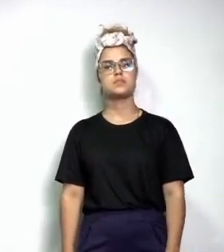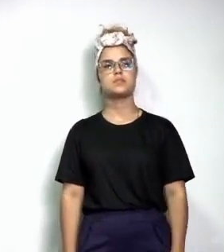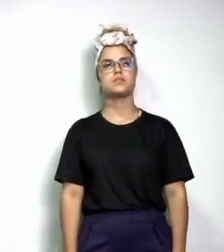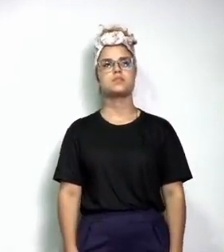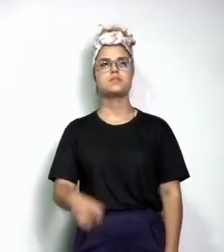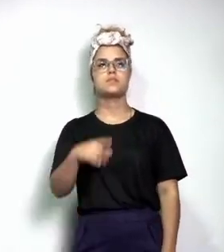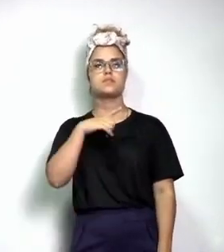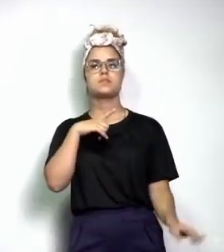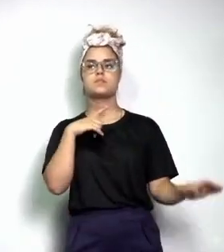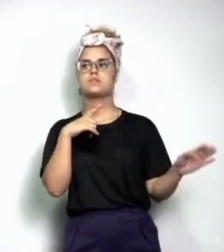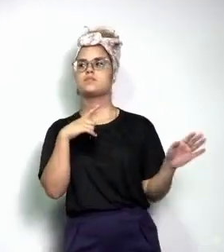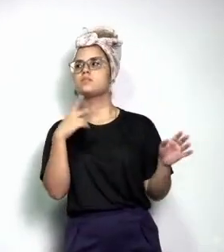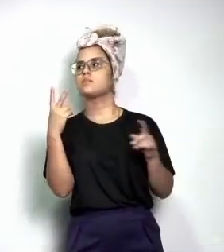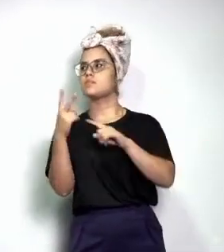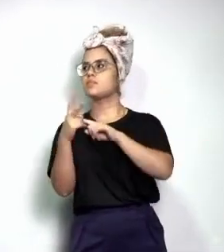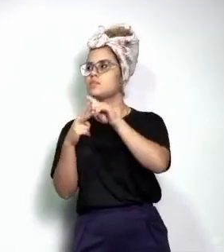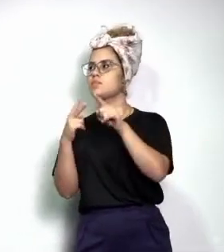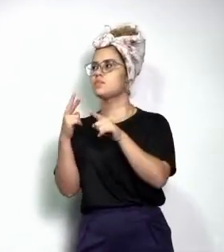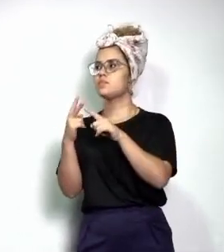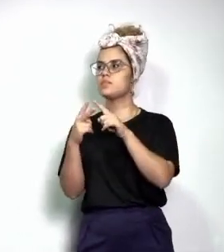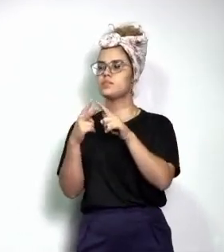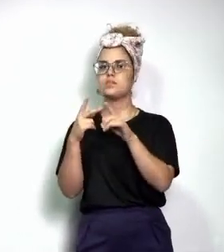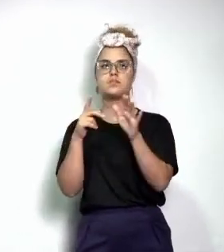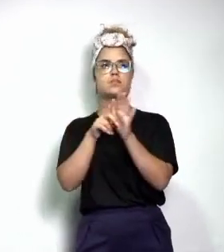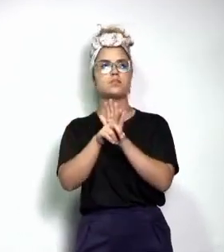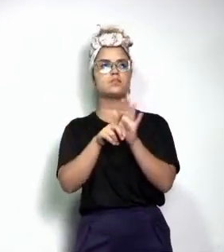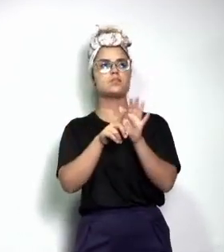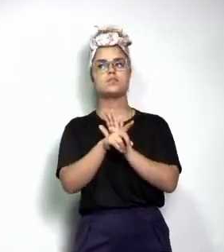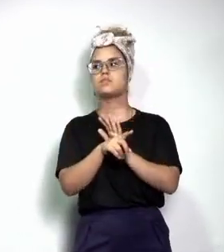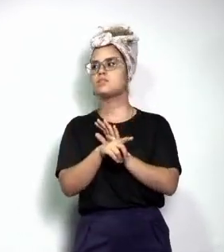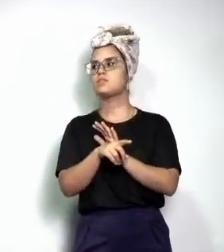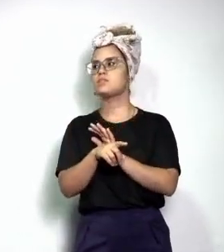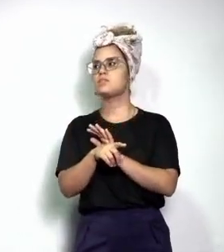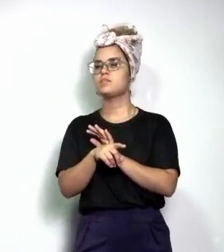Tem duas perguntas. Oi?